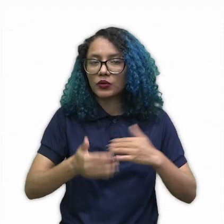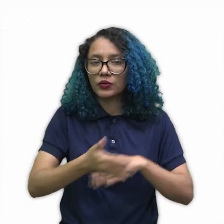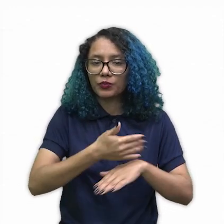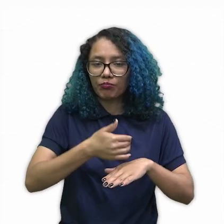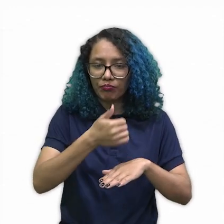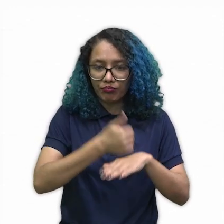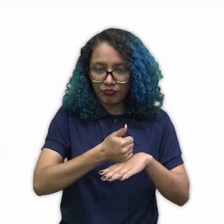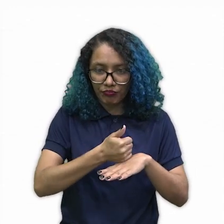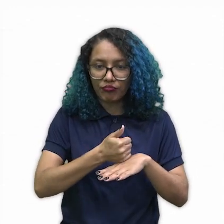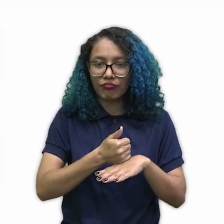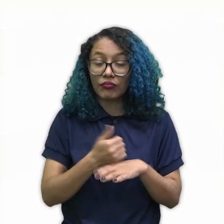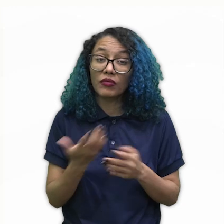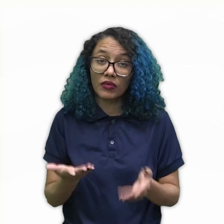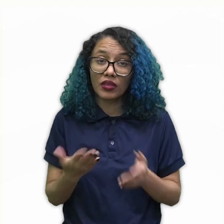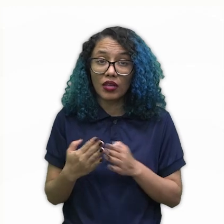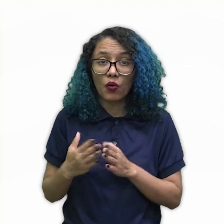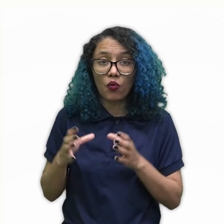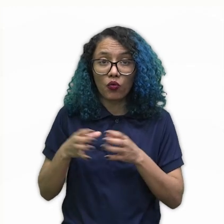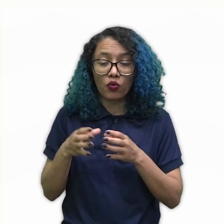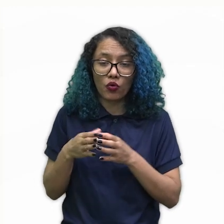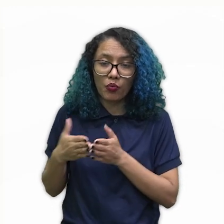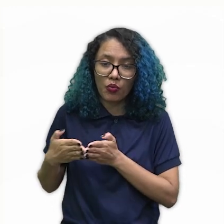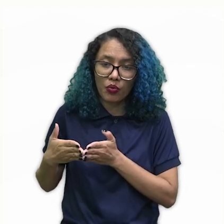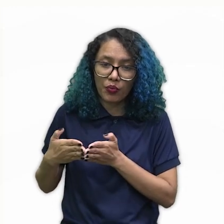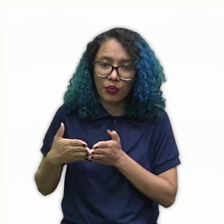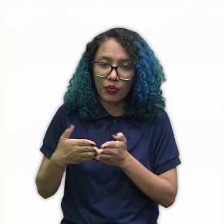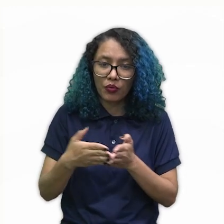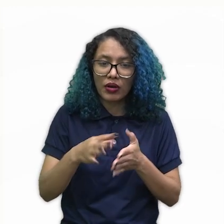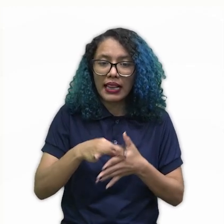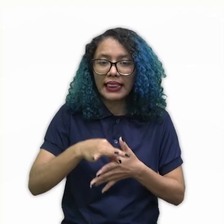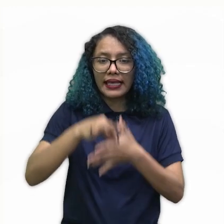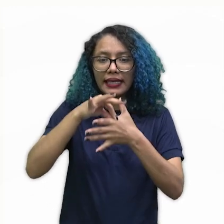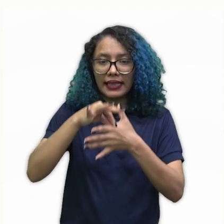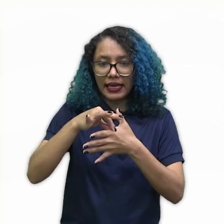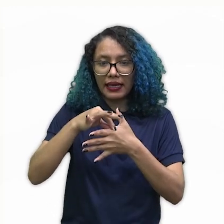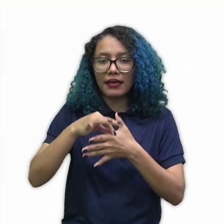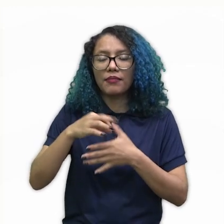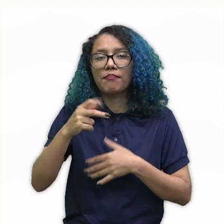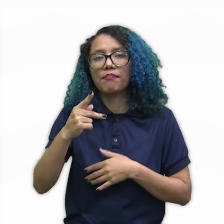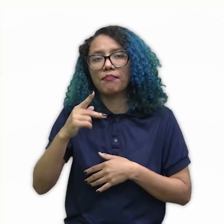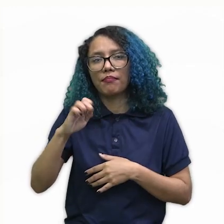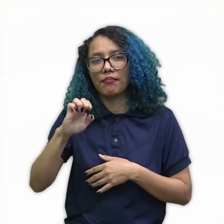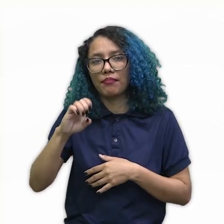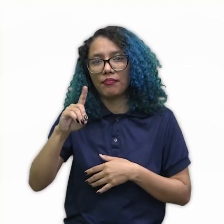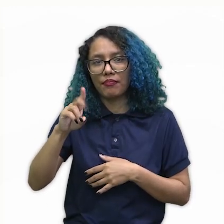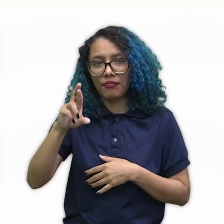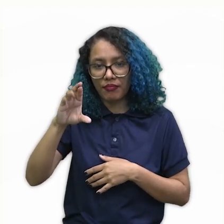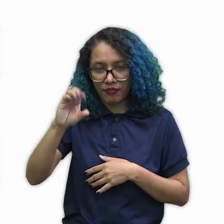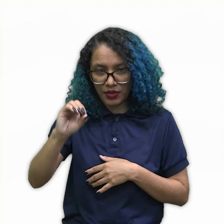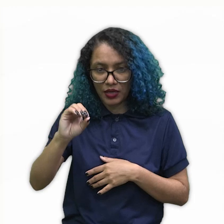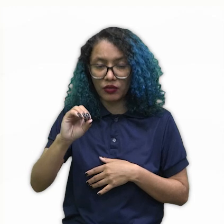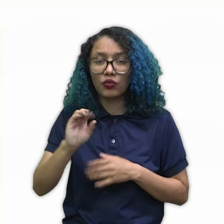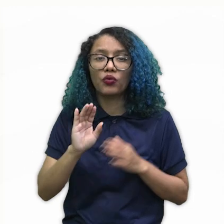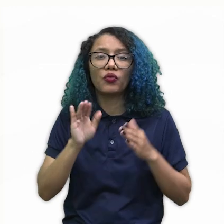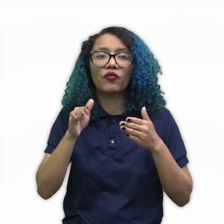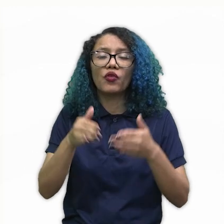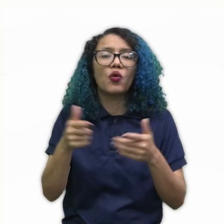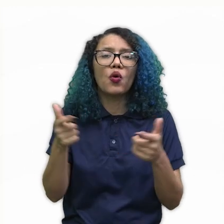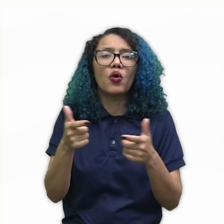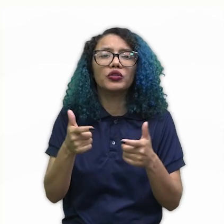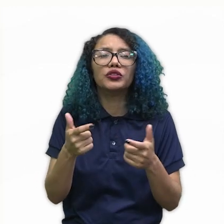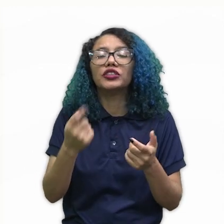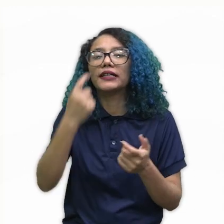A expedição marítima liderada por Pedro Álvares Cabral tinha ali como destino inicial as Índias, em decorrência